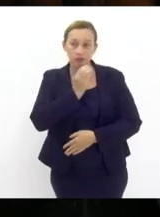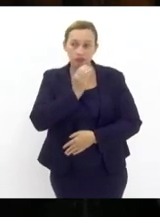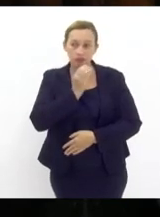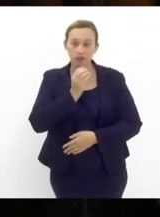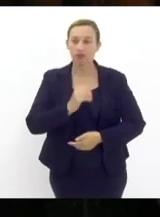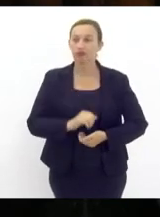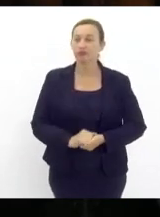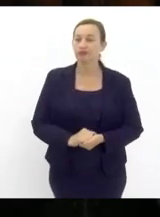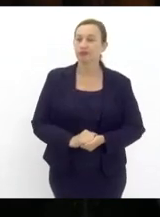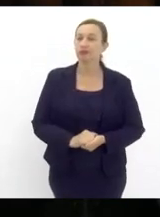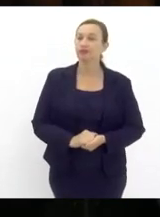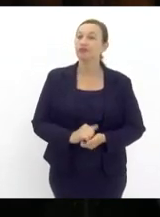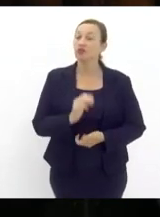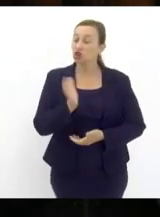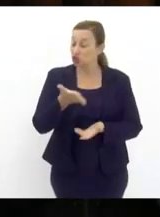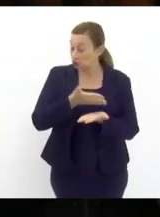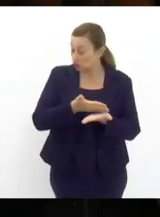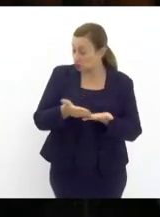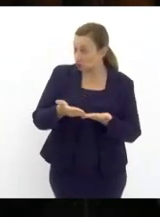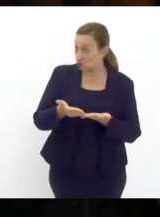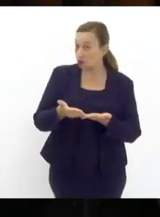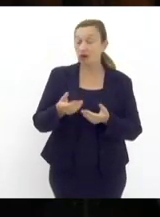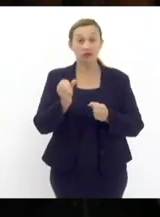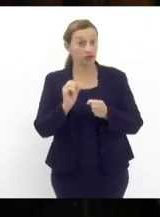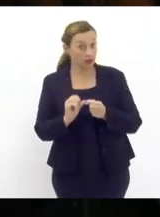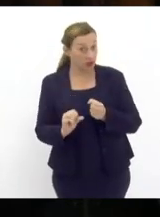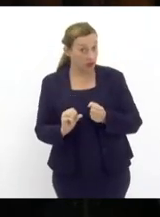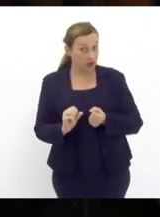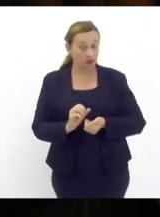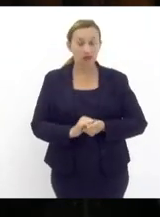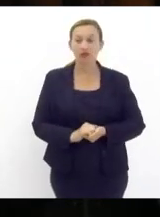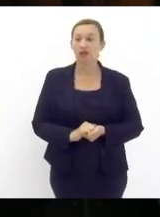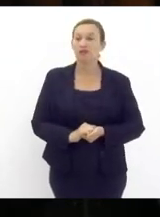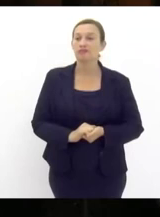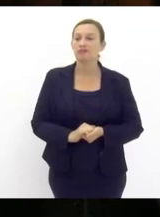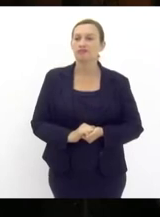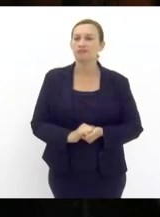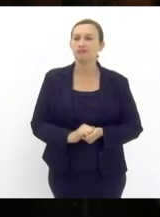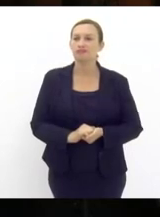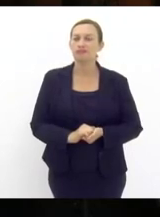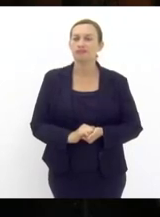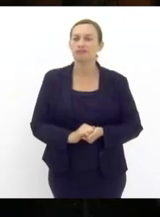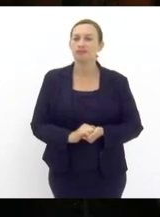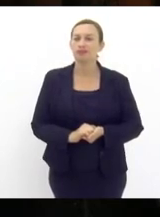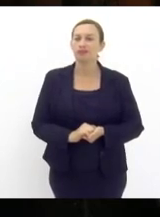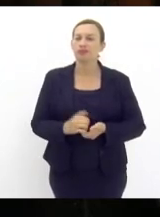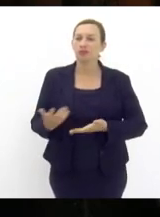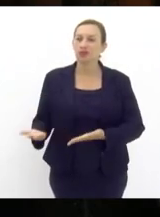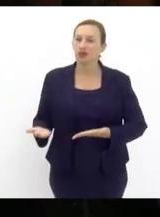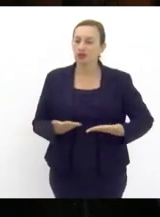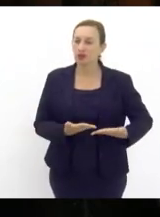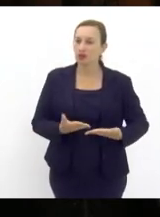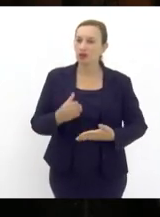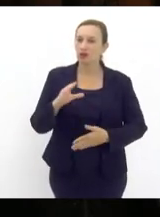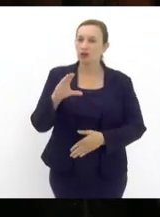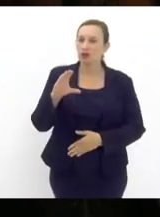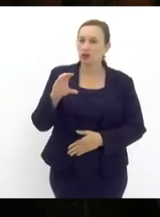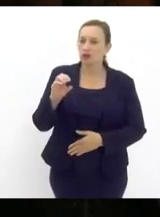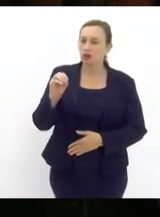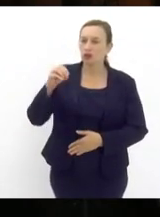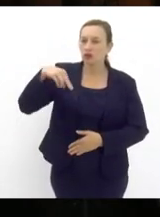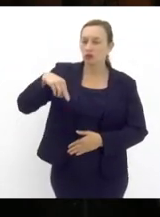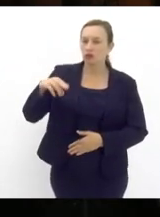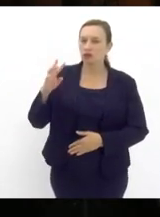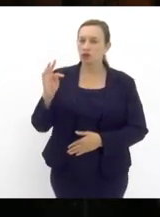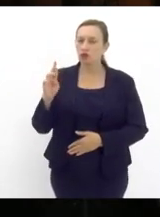como ele já iniciou a fazer quando aqui agregou o consulde Isto é